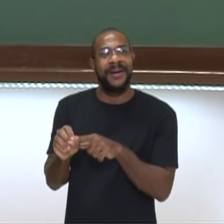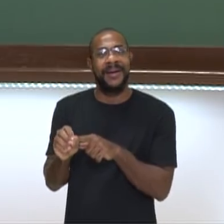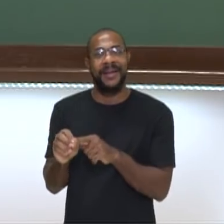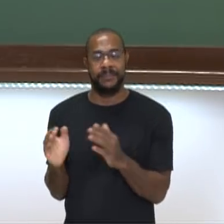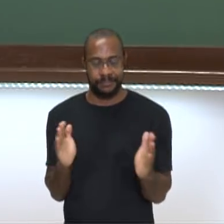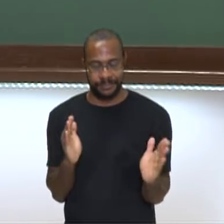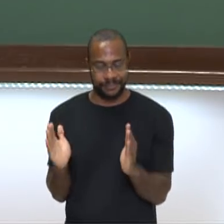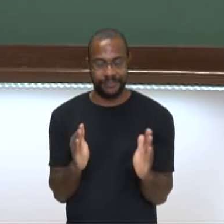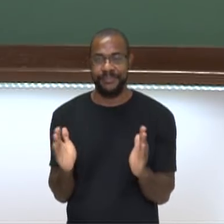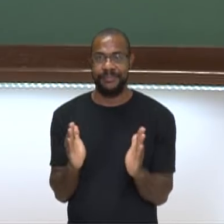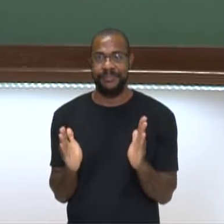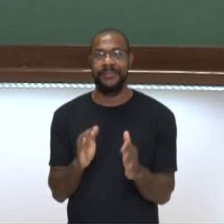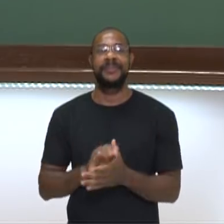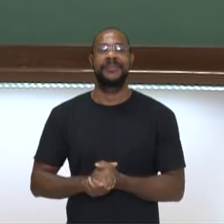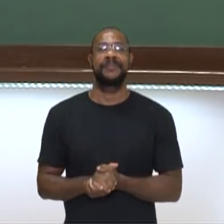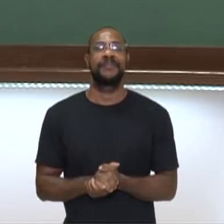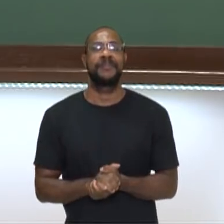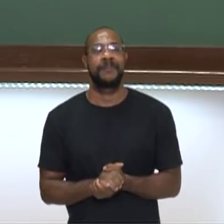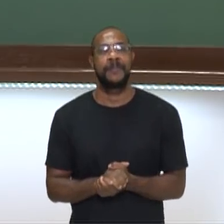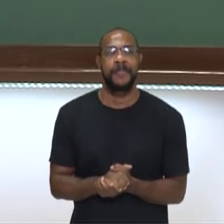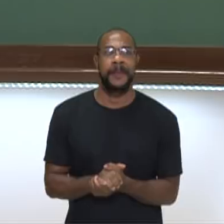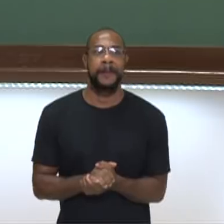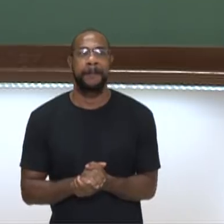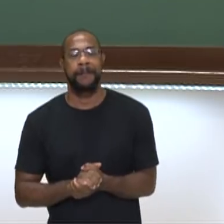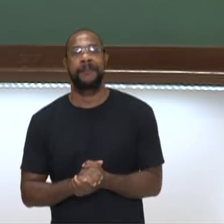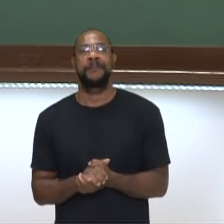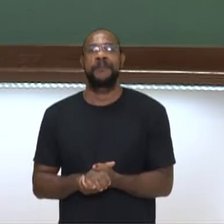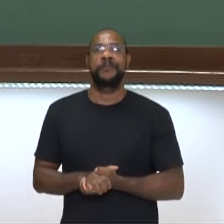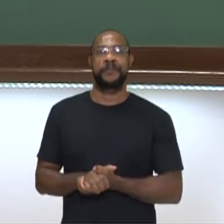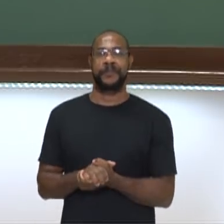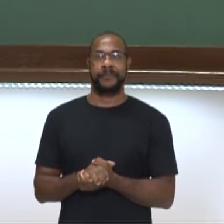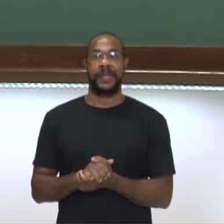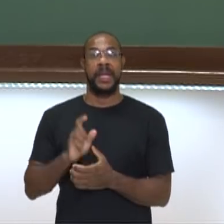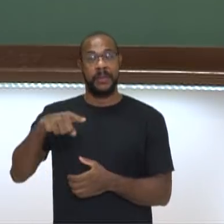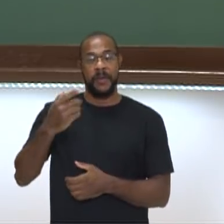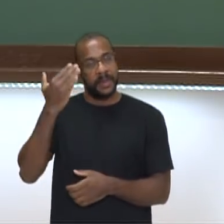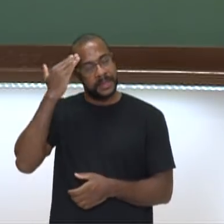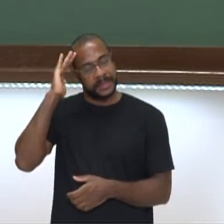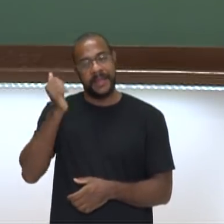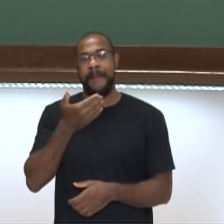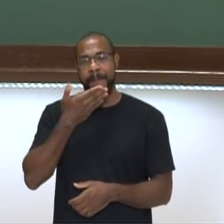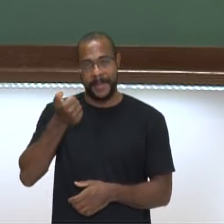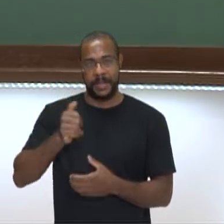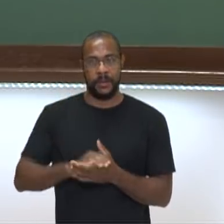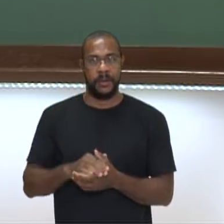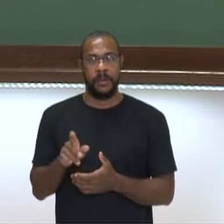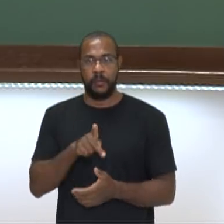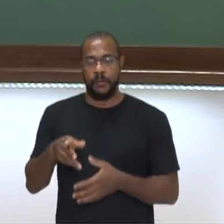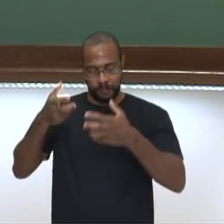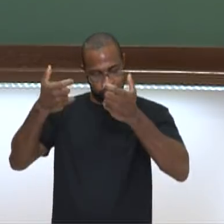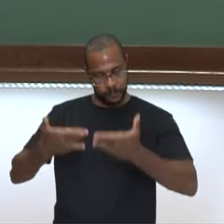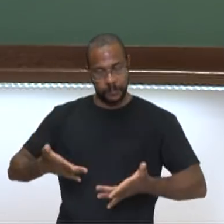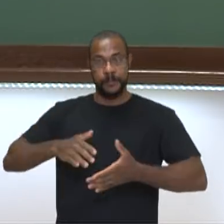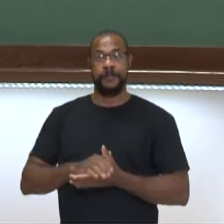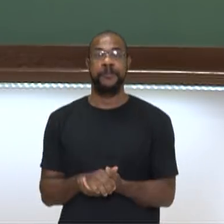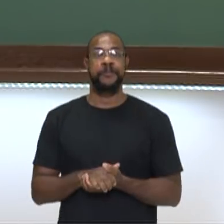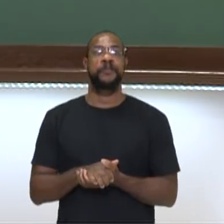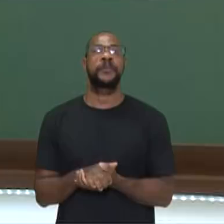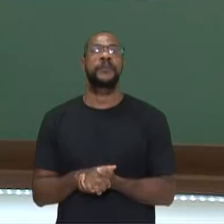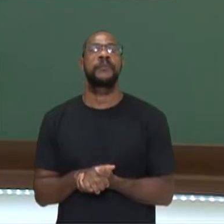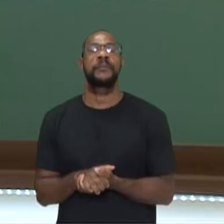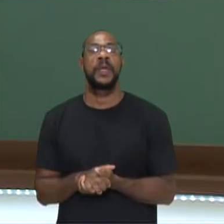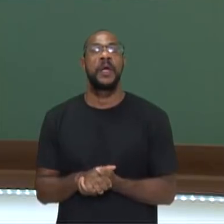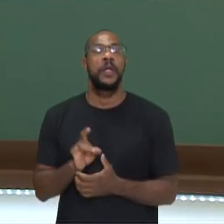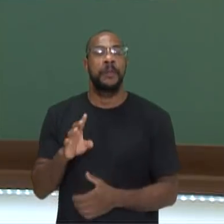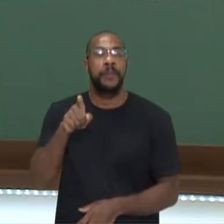entre esses 2 tempos, tá bom? A gente já vai entender um pouquinho melhor essa questão do ritmo também, ok? Então, só